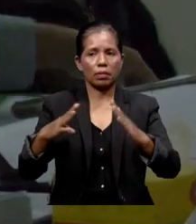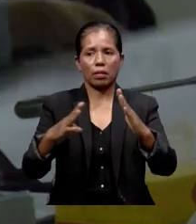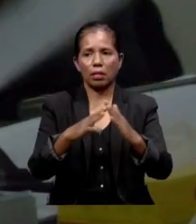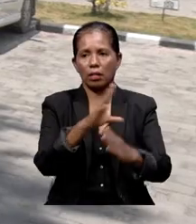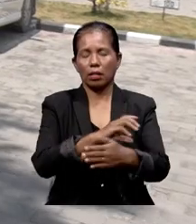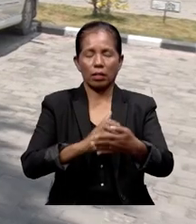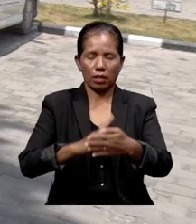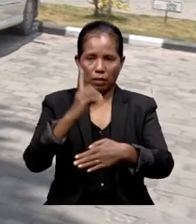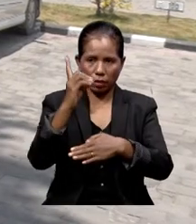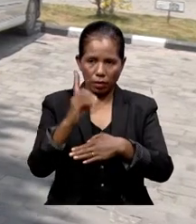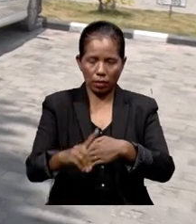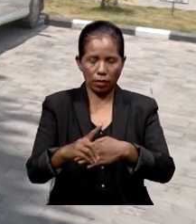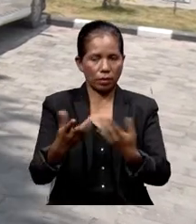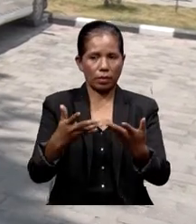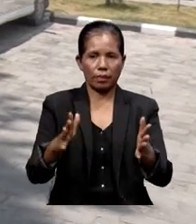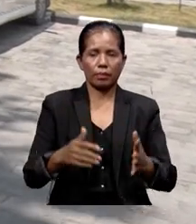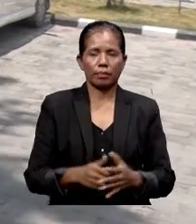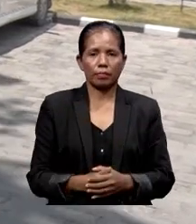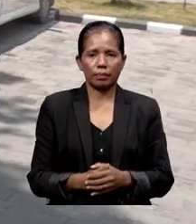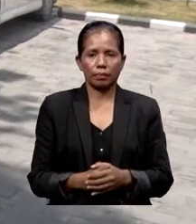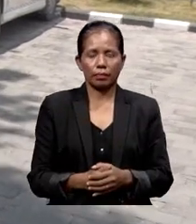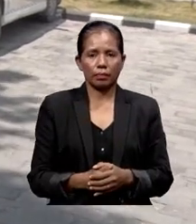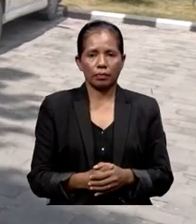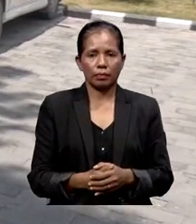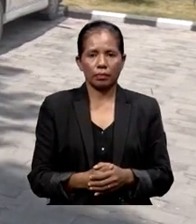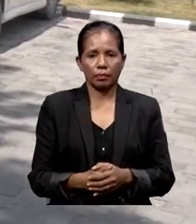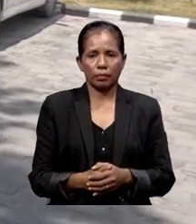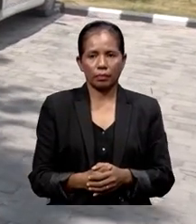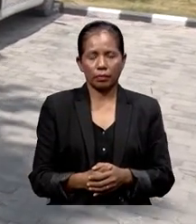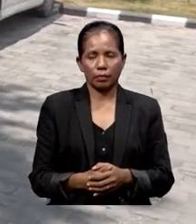capital desenvolvimento Mos Mamuk. Luciano Amaral, Marito da Costa, GMN.